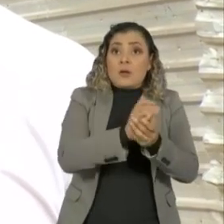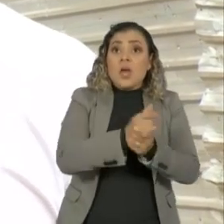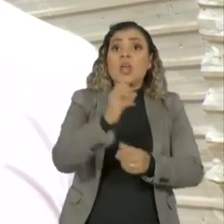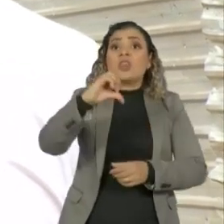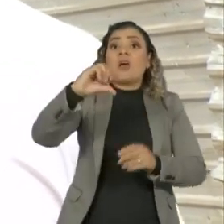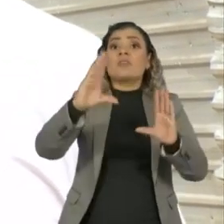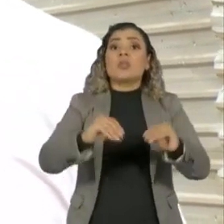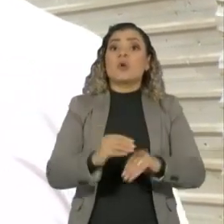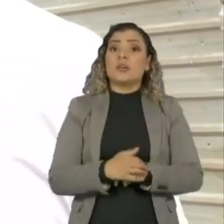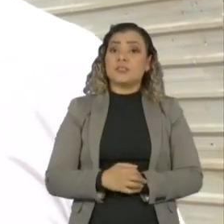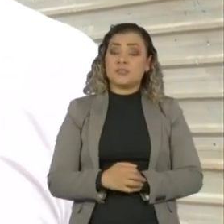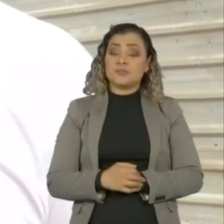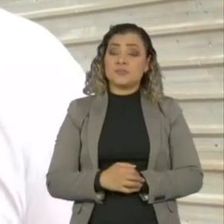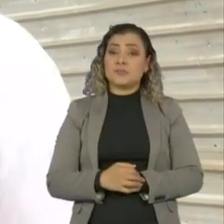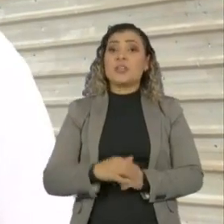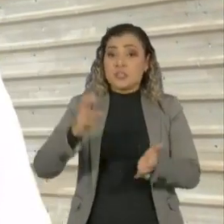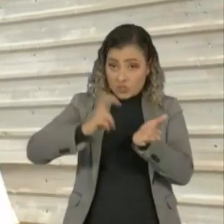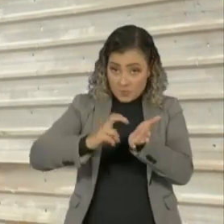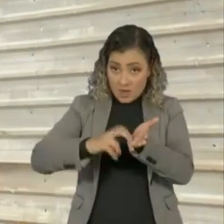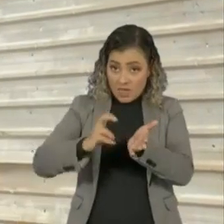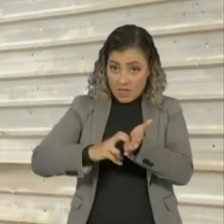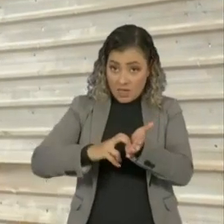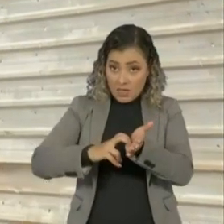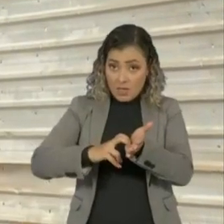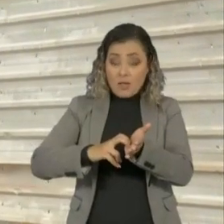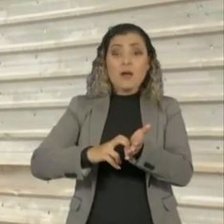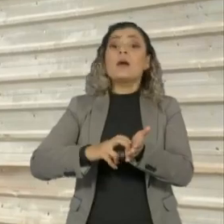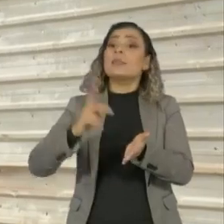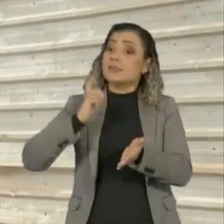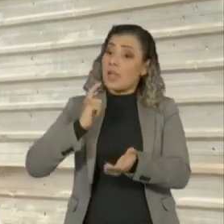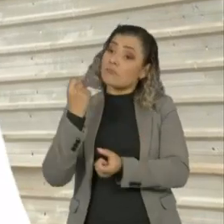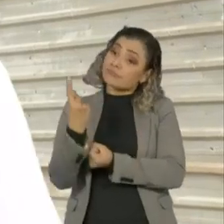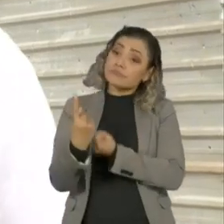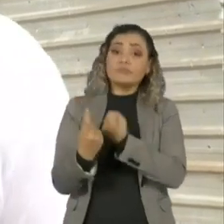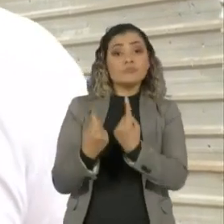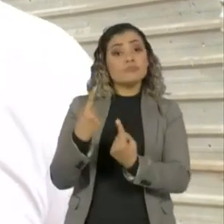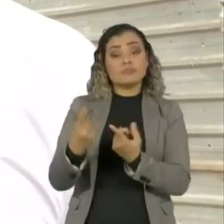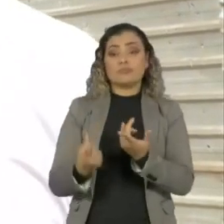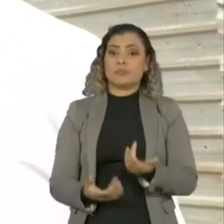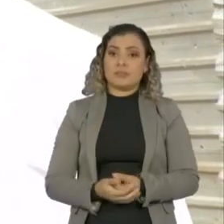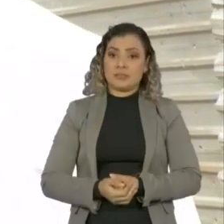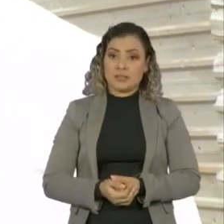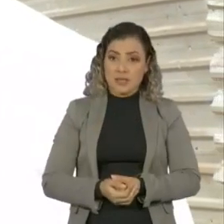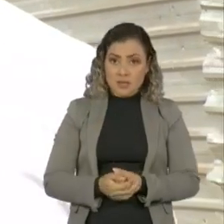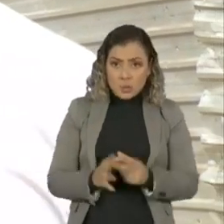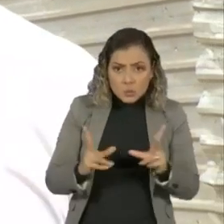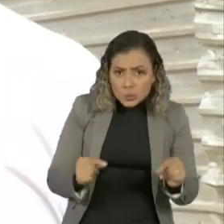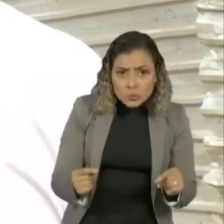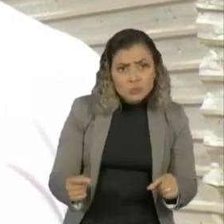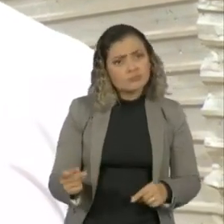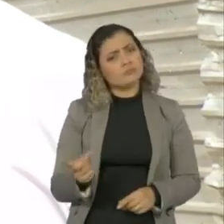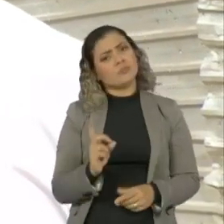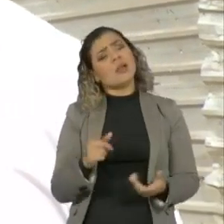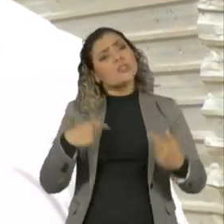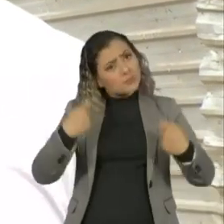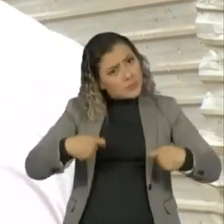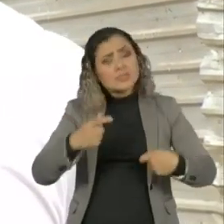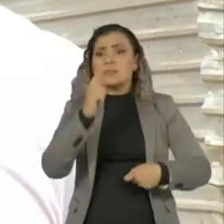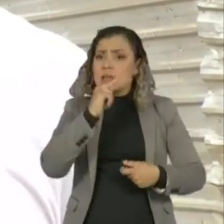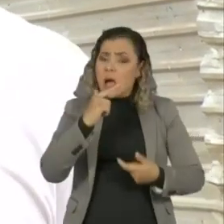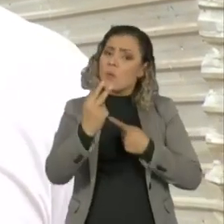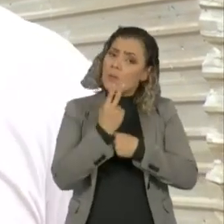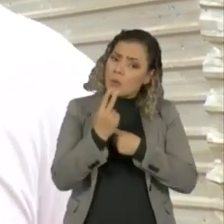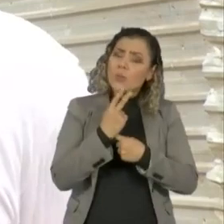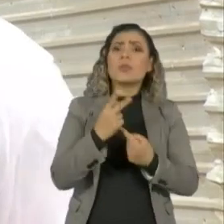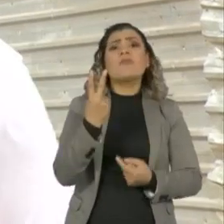da noite. De dia a água tem dia que não tem. Então nós precisamos ter água